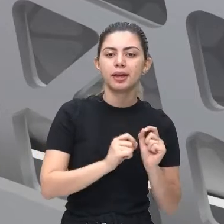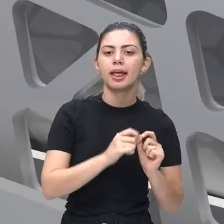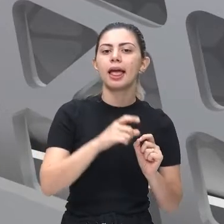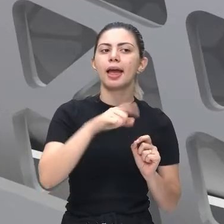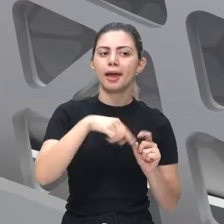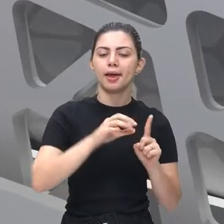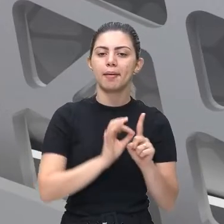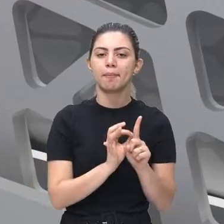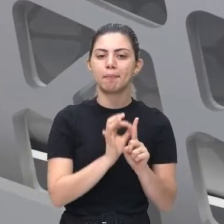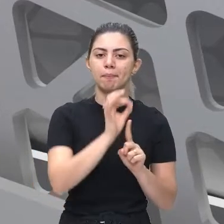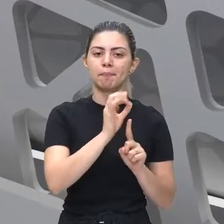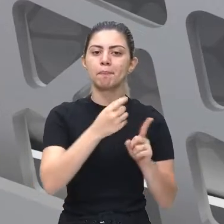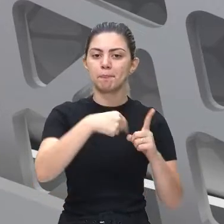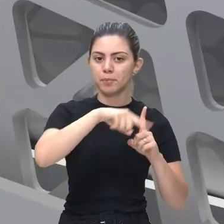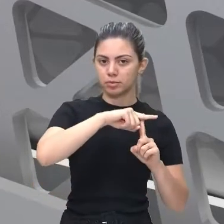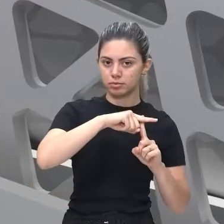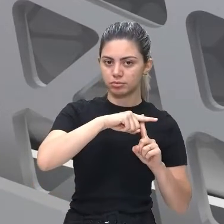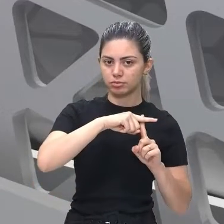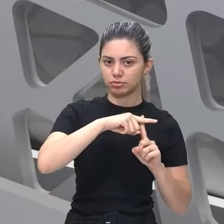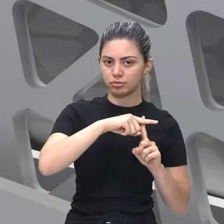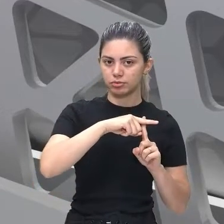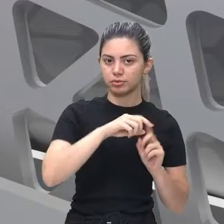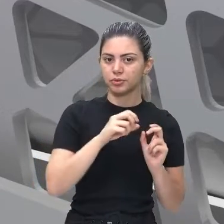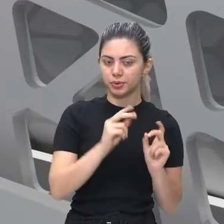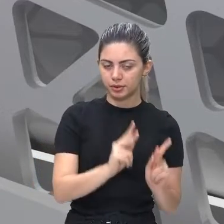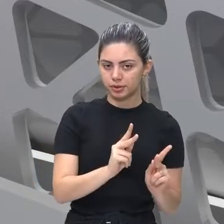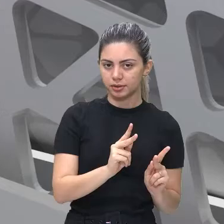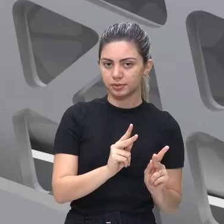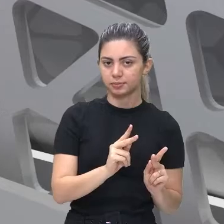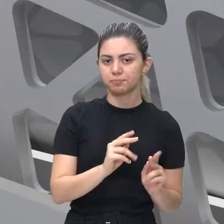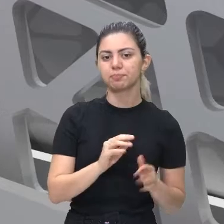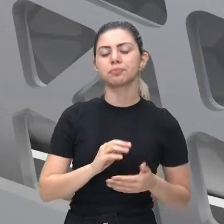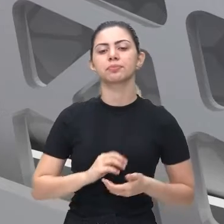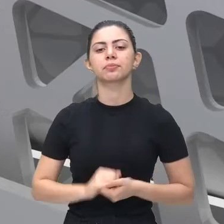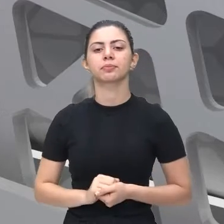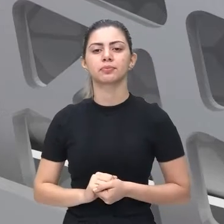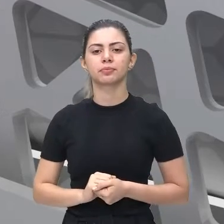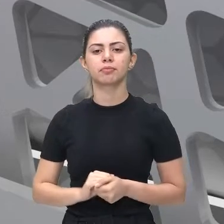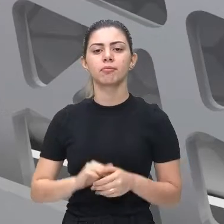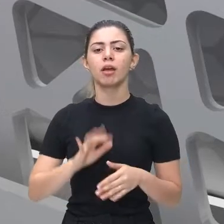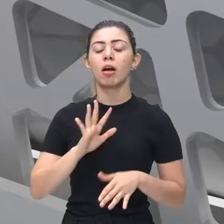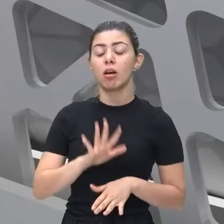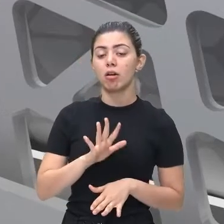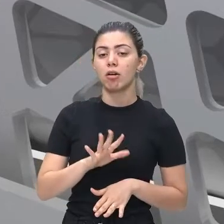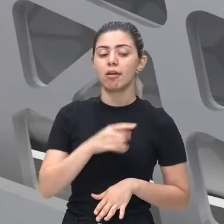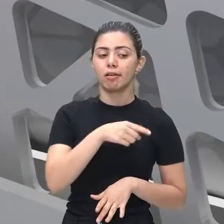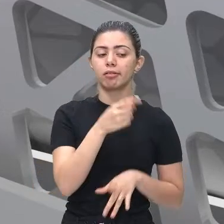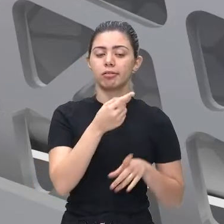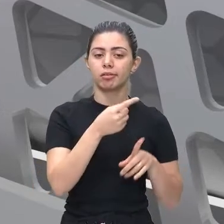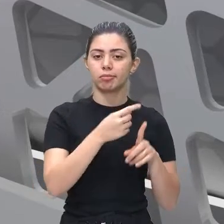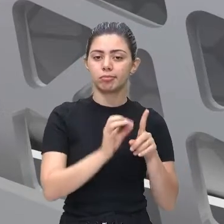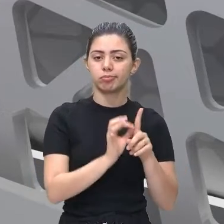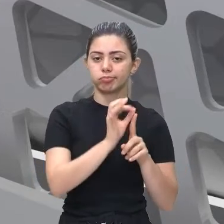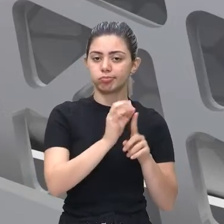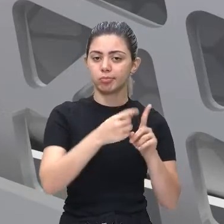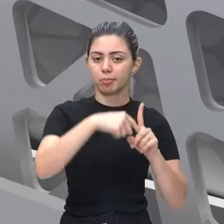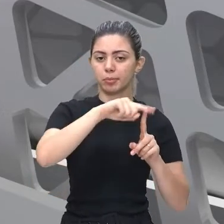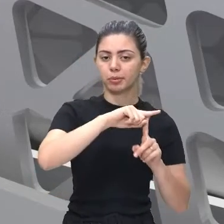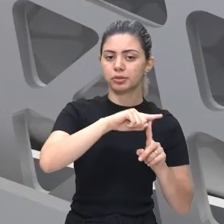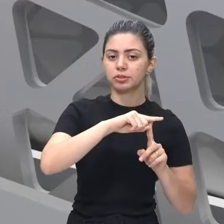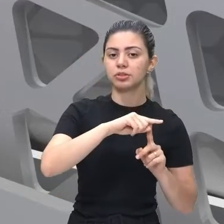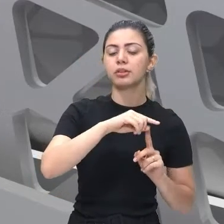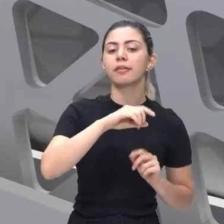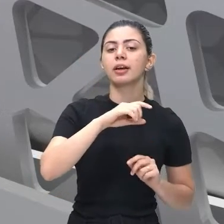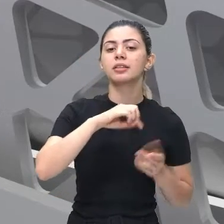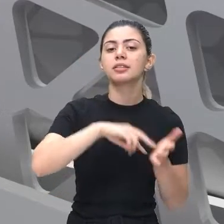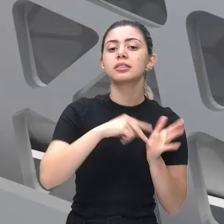temperatura positiva, ok? Ora, a temperatura positiva para nós é a